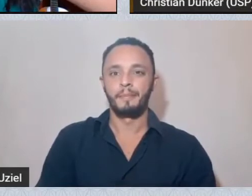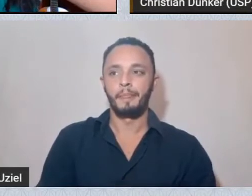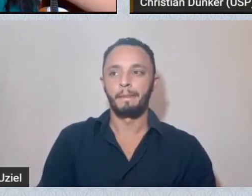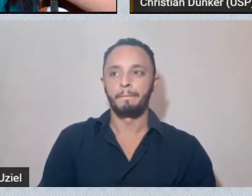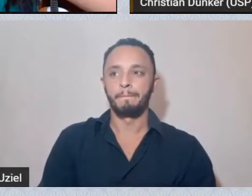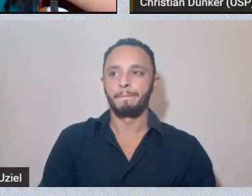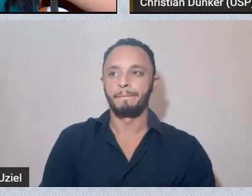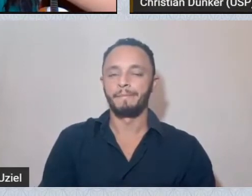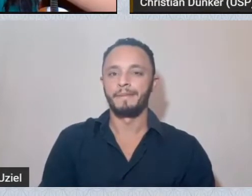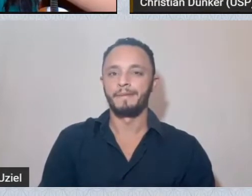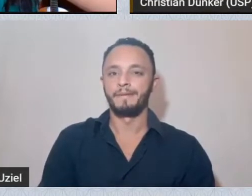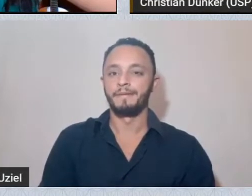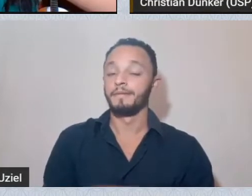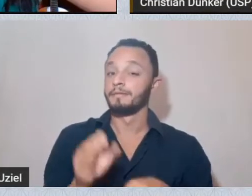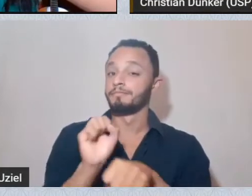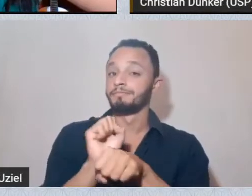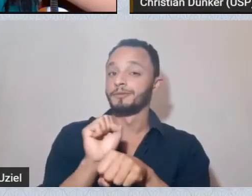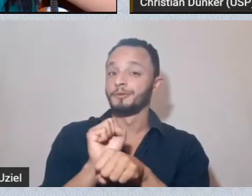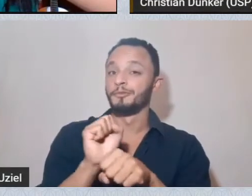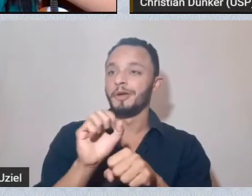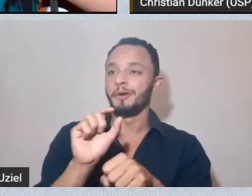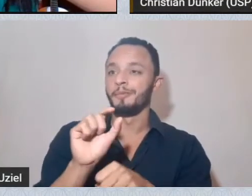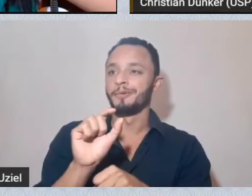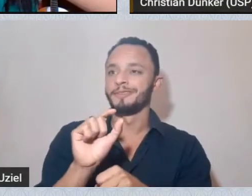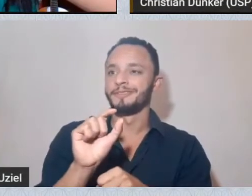Vamos aguardar um pouquinho.